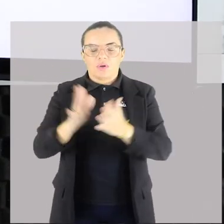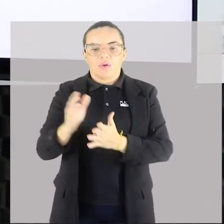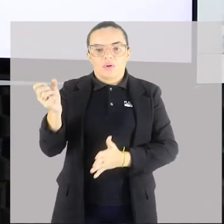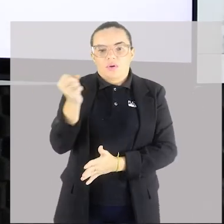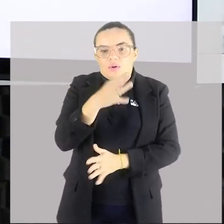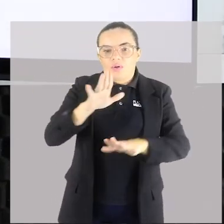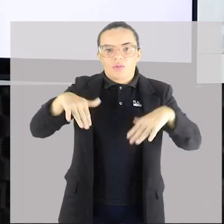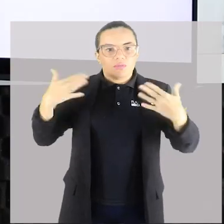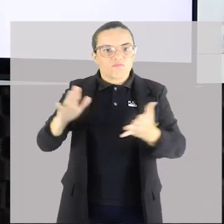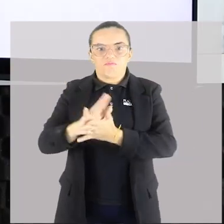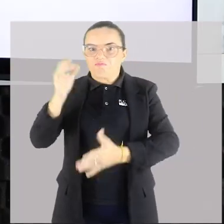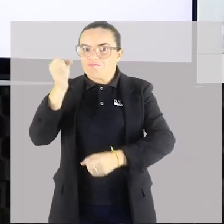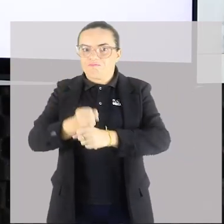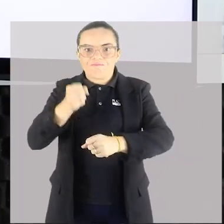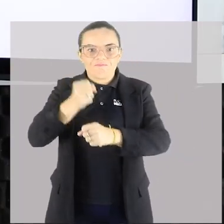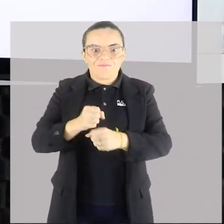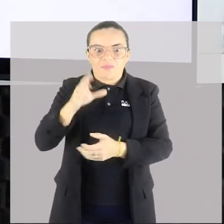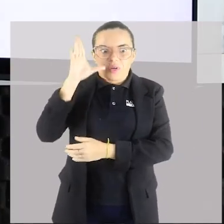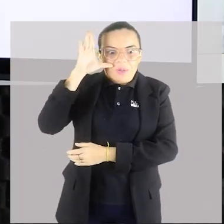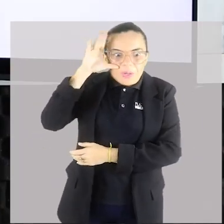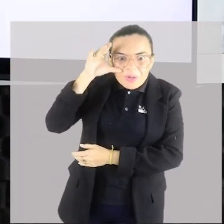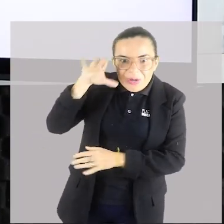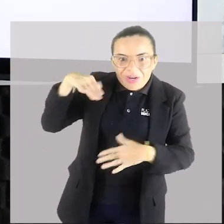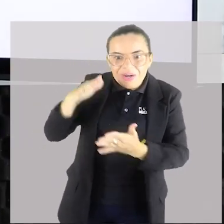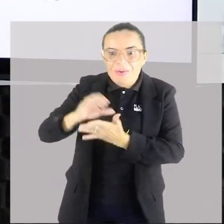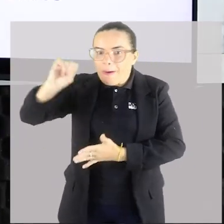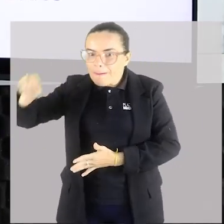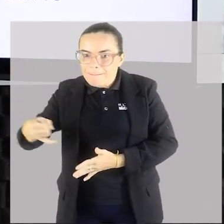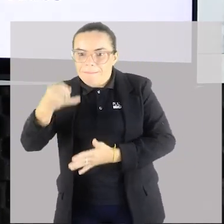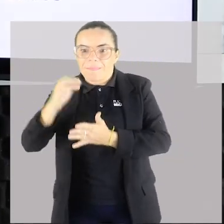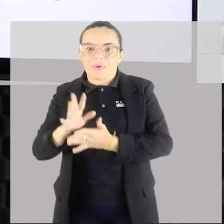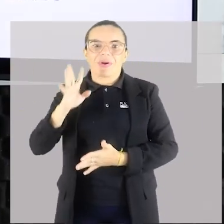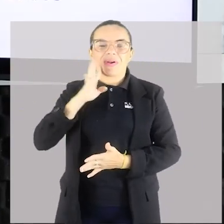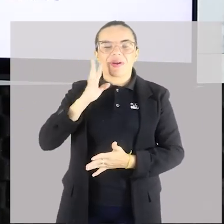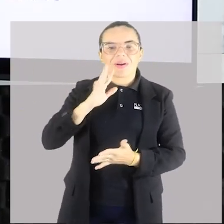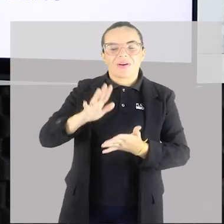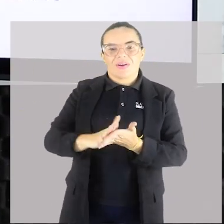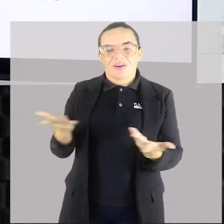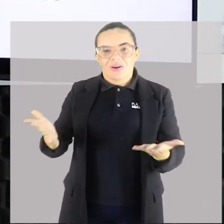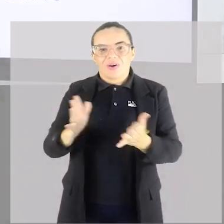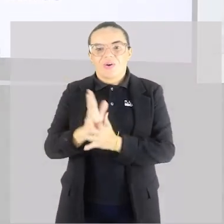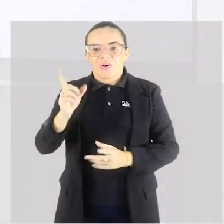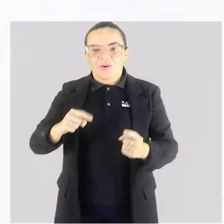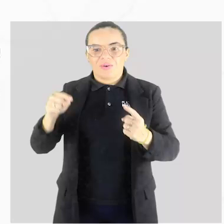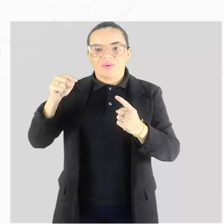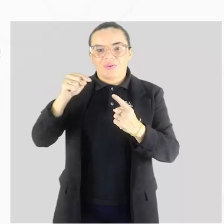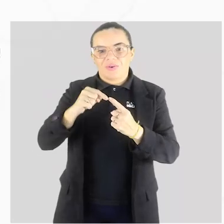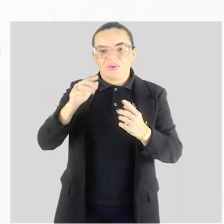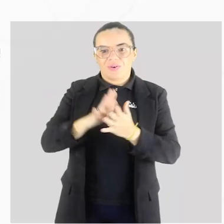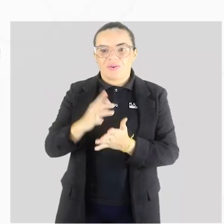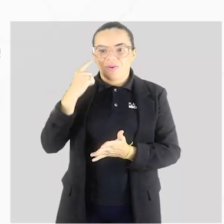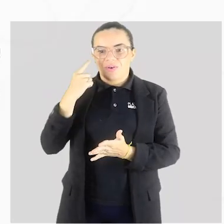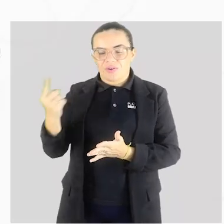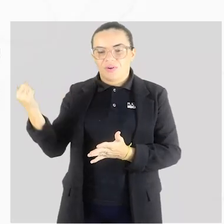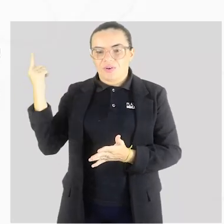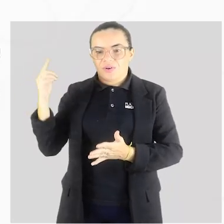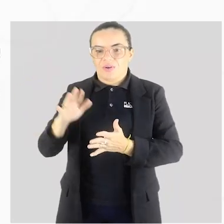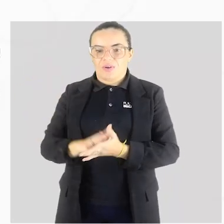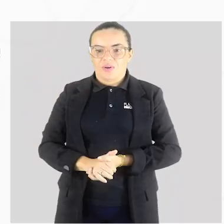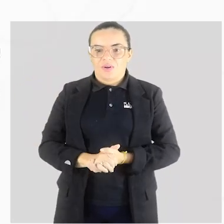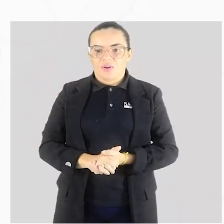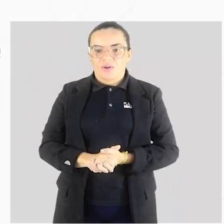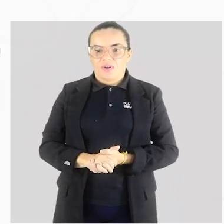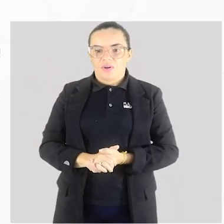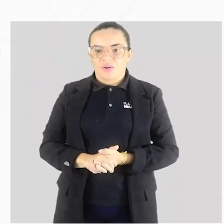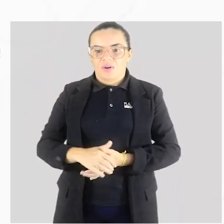Ou seja, é muito curioso e muito proveitoso o resultado final. O Capra participou da 13ª Bienal de São Paulo